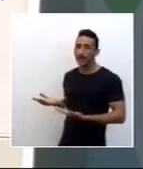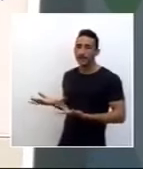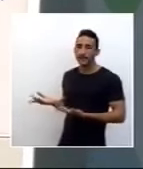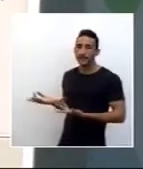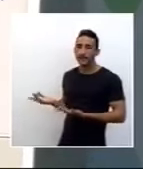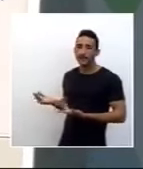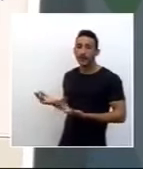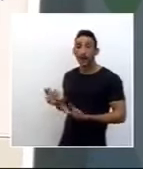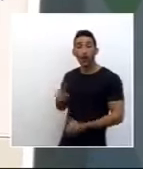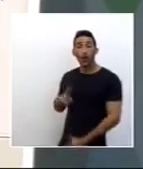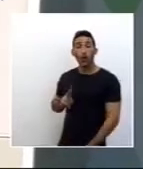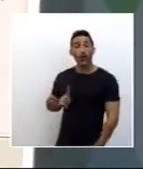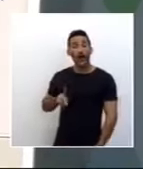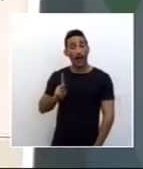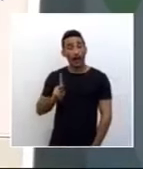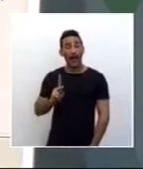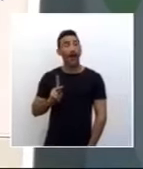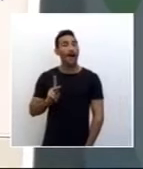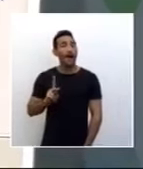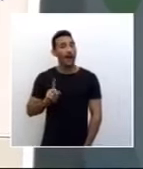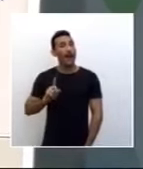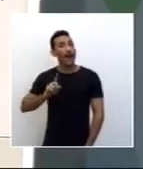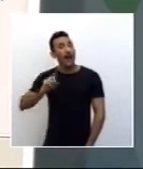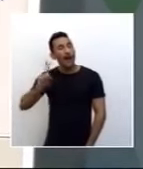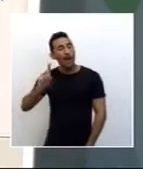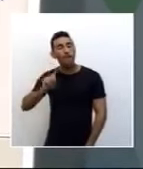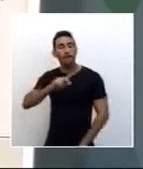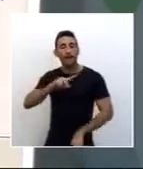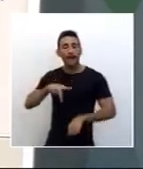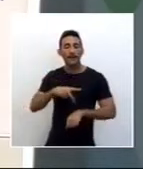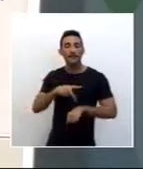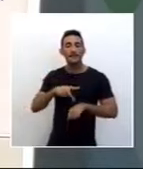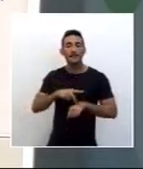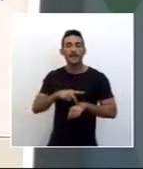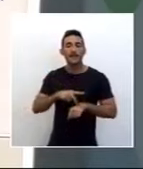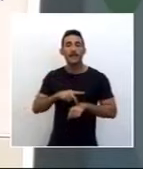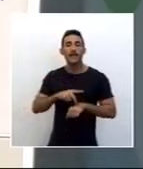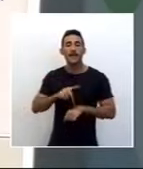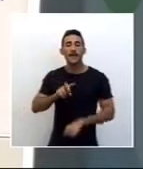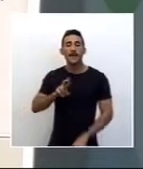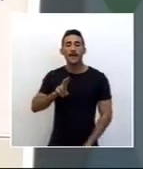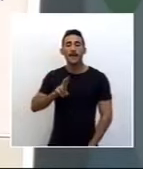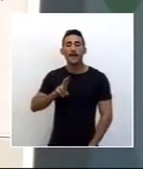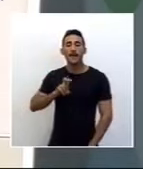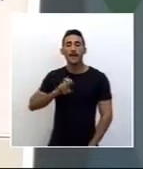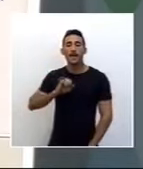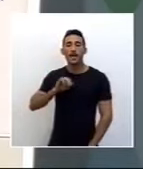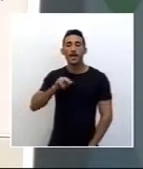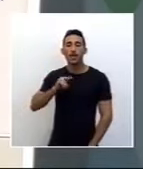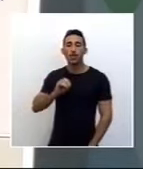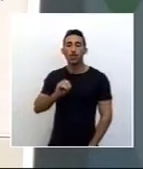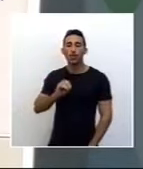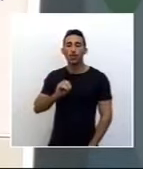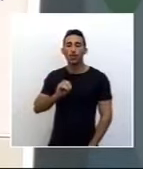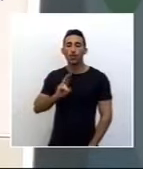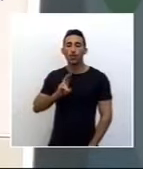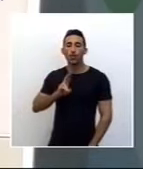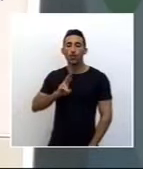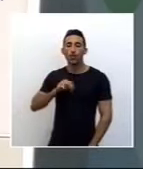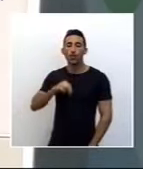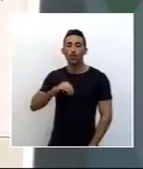United Kingdom é do Reino Unido unido Quantos países formam o Reino Unido